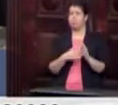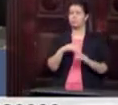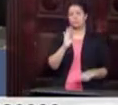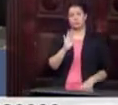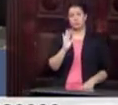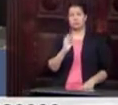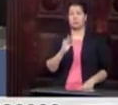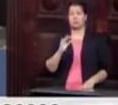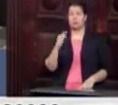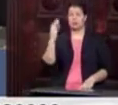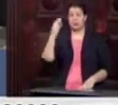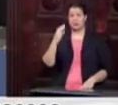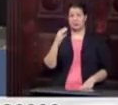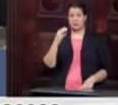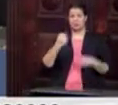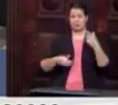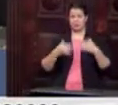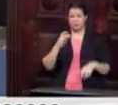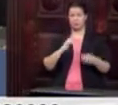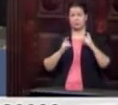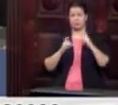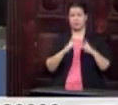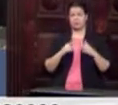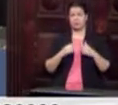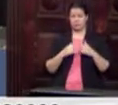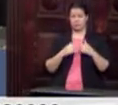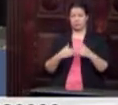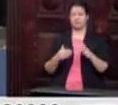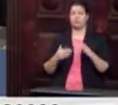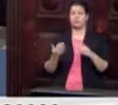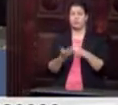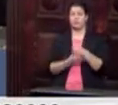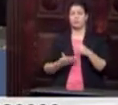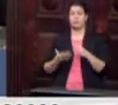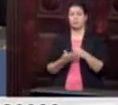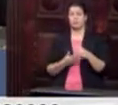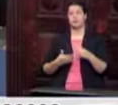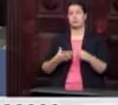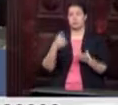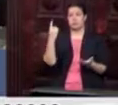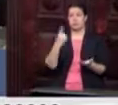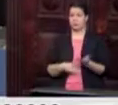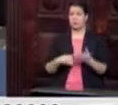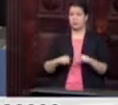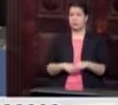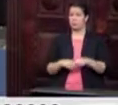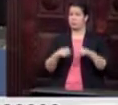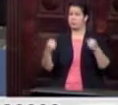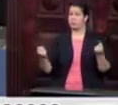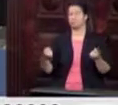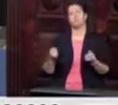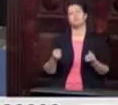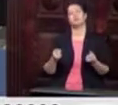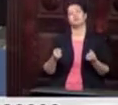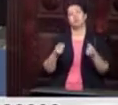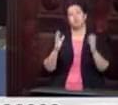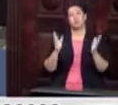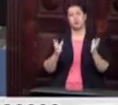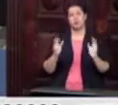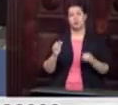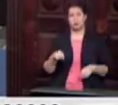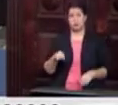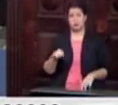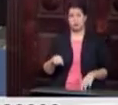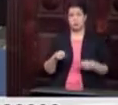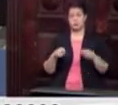essa discussão será iniciada com base no rompimento de um compromisso aqui firmado,